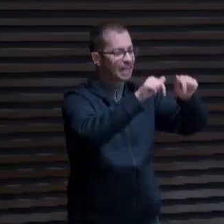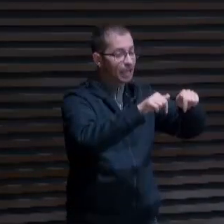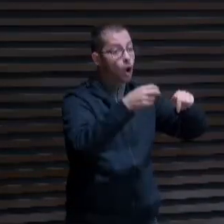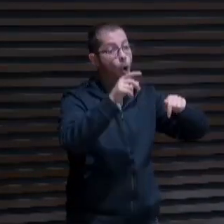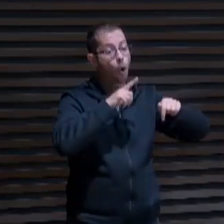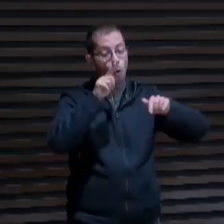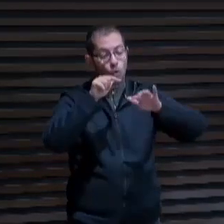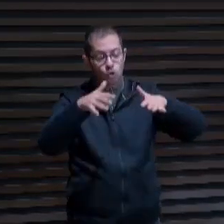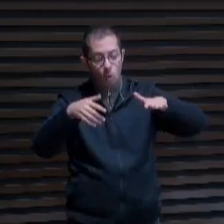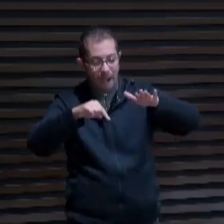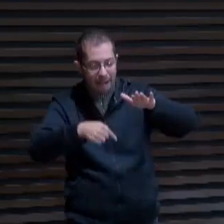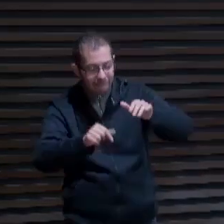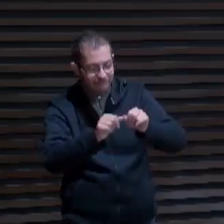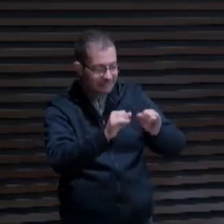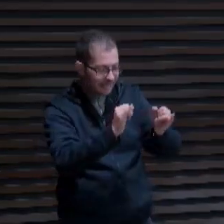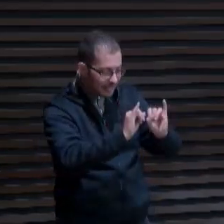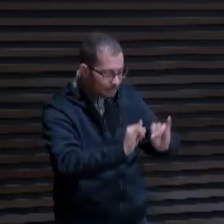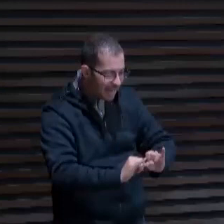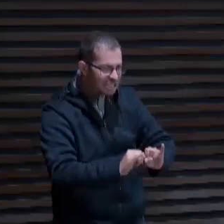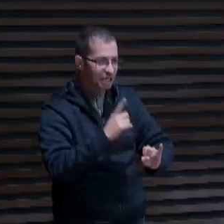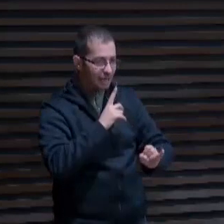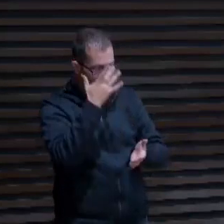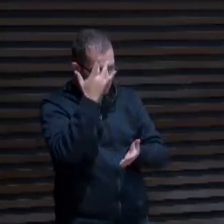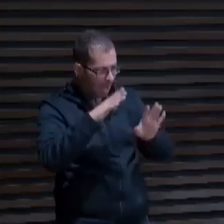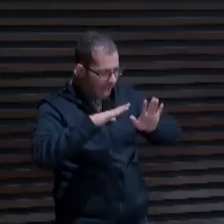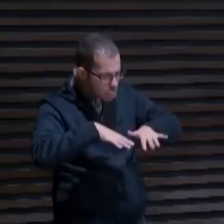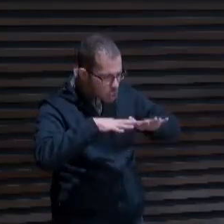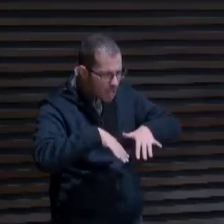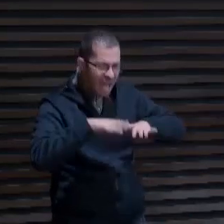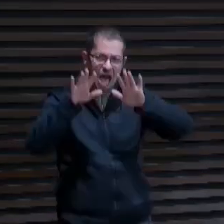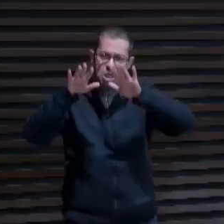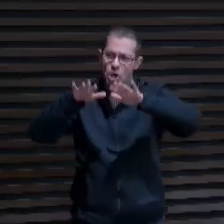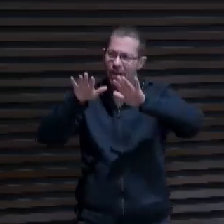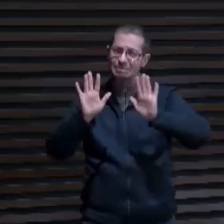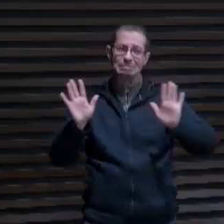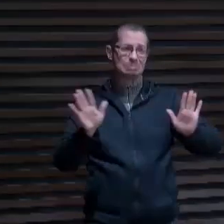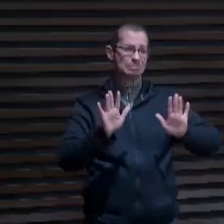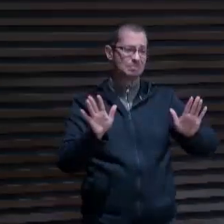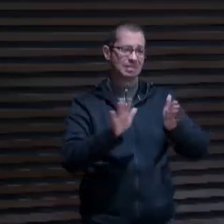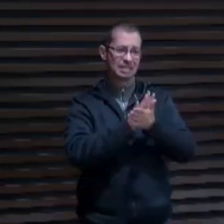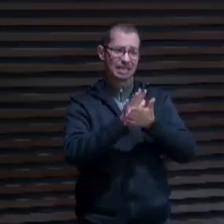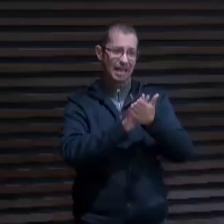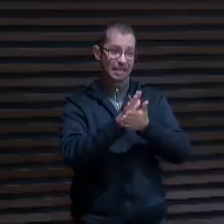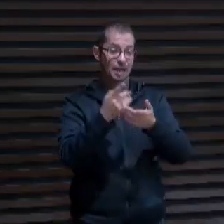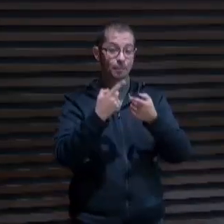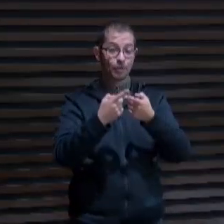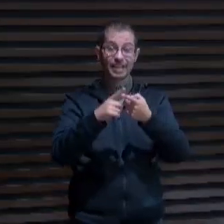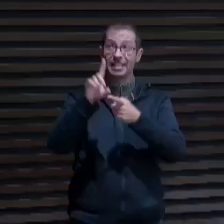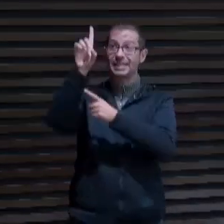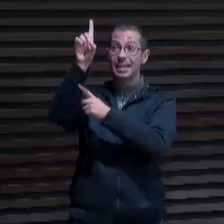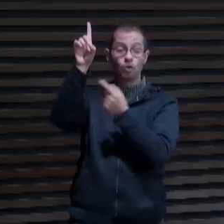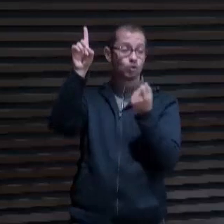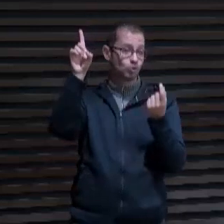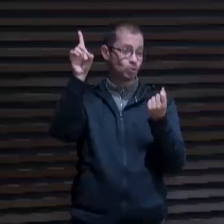da terra. Não as adorarás, nem lhes darás culto, porque eu sou o Senhor teu